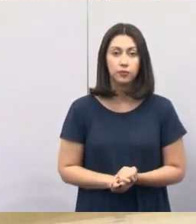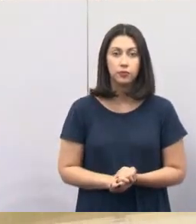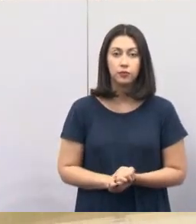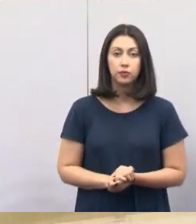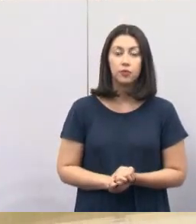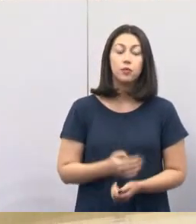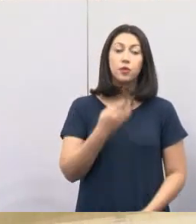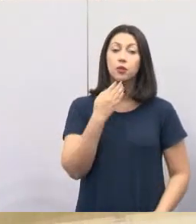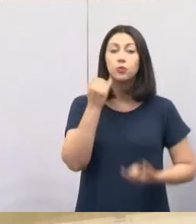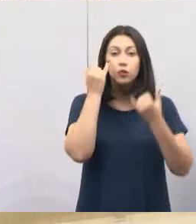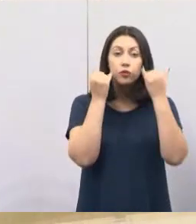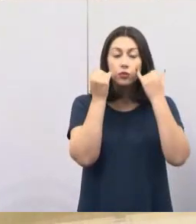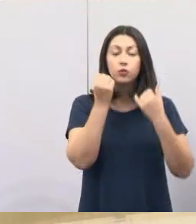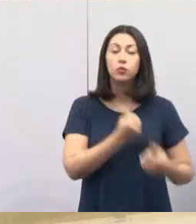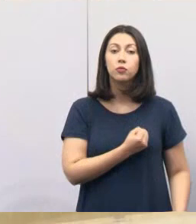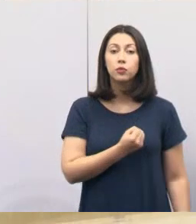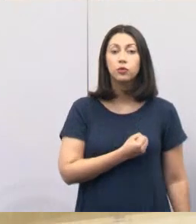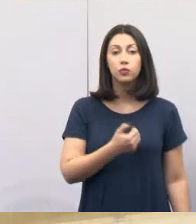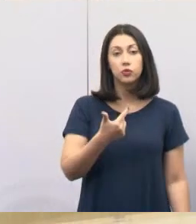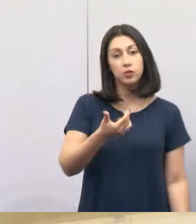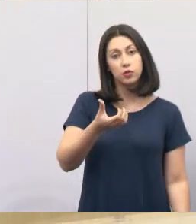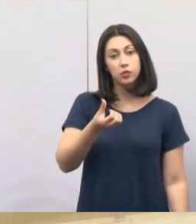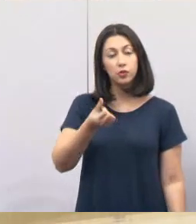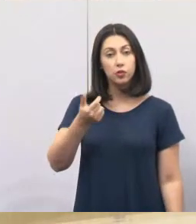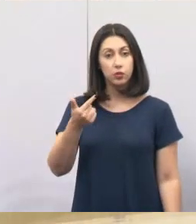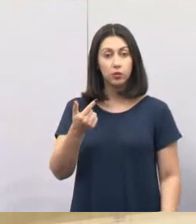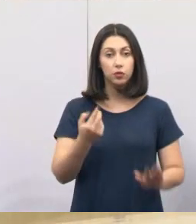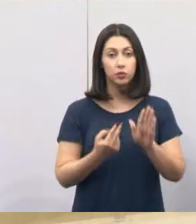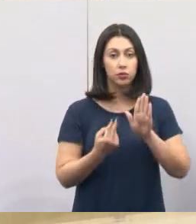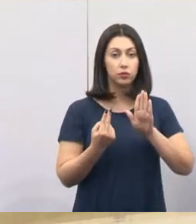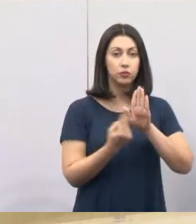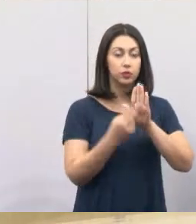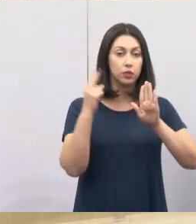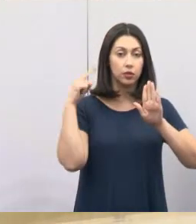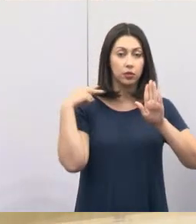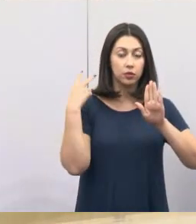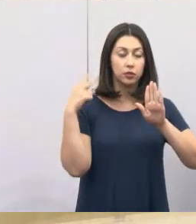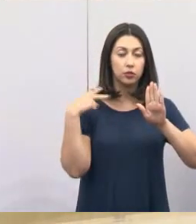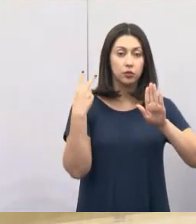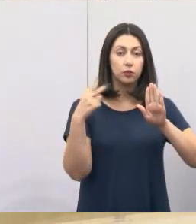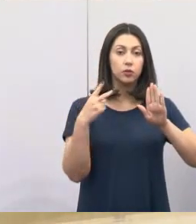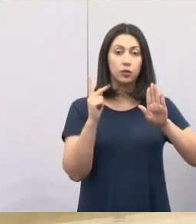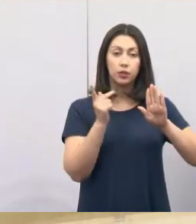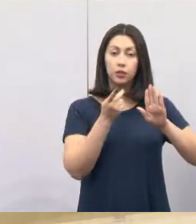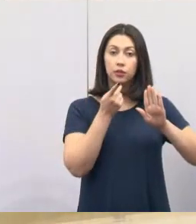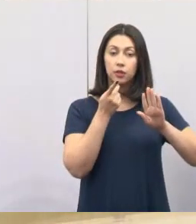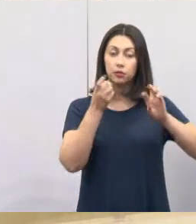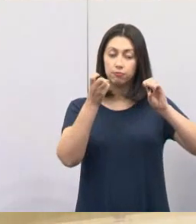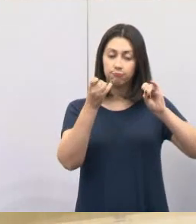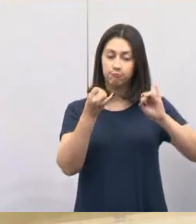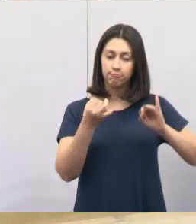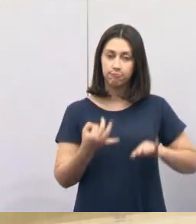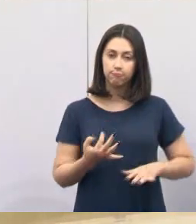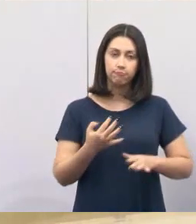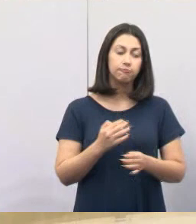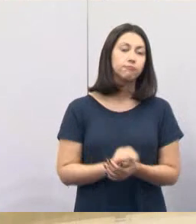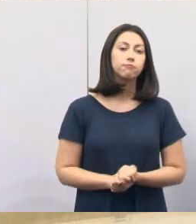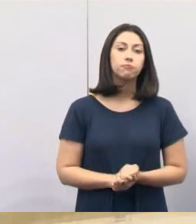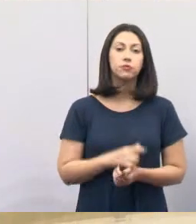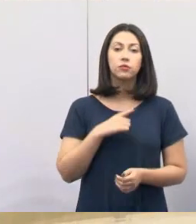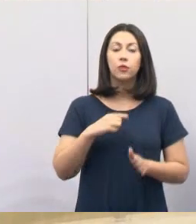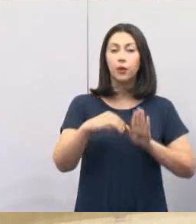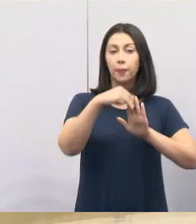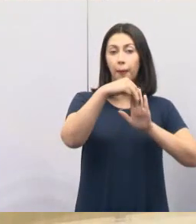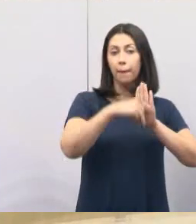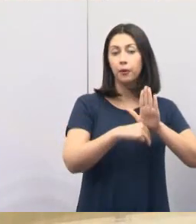Referente ao pedido de informação 262/2022, de autoria do vereador Hernani Barreto, venho prestar as seguintes informações. Segue